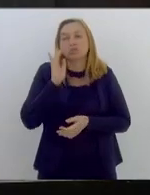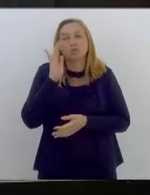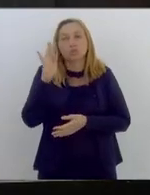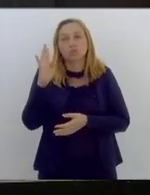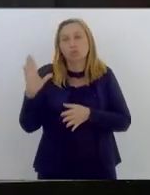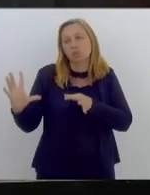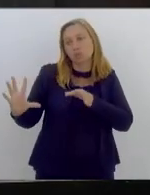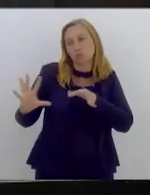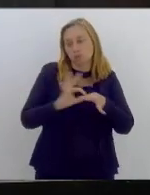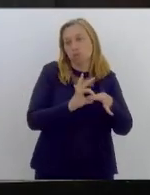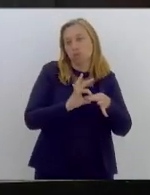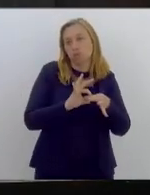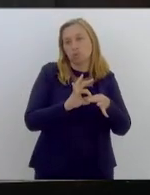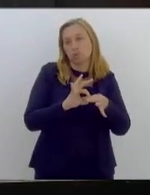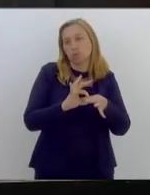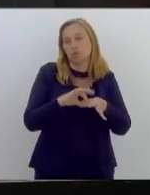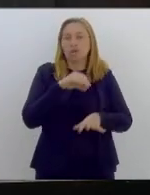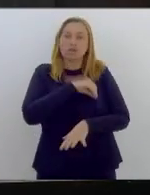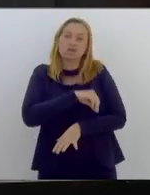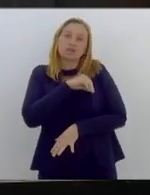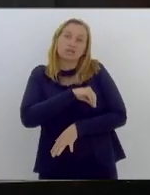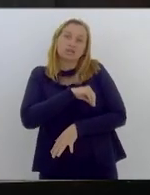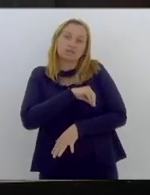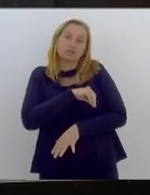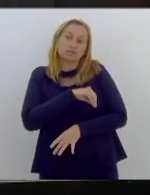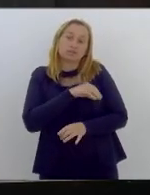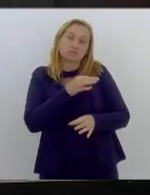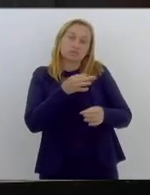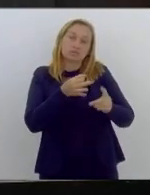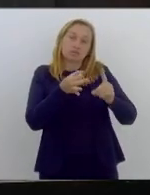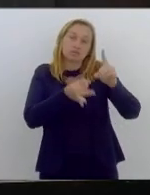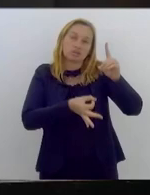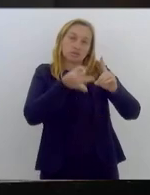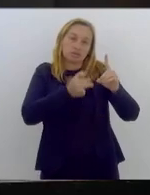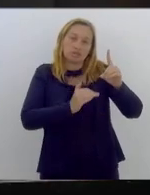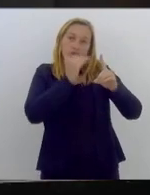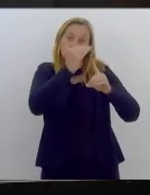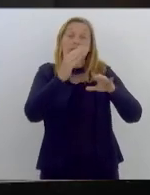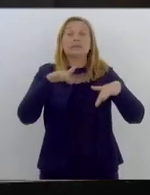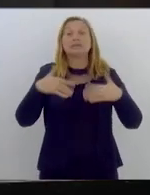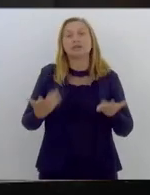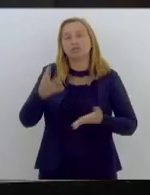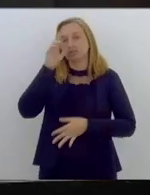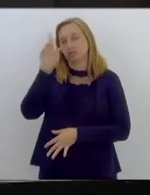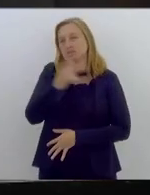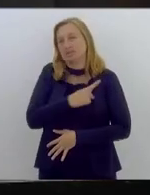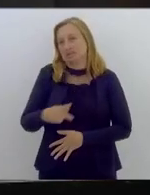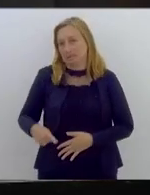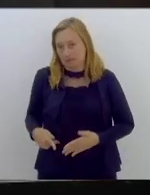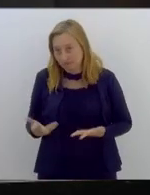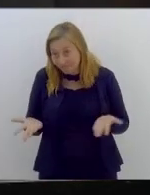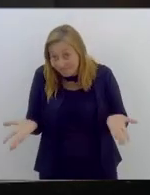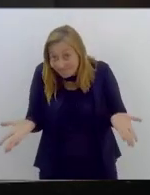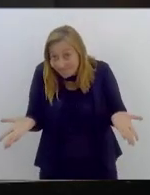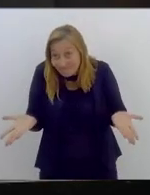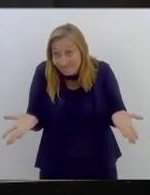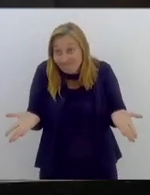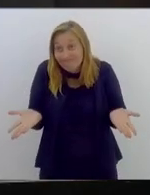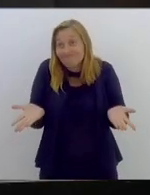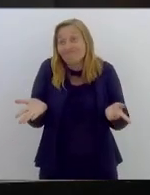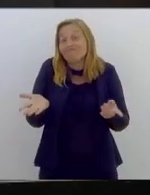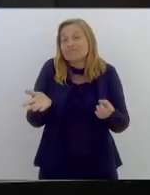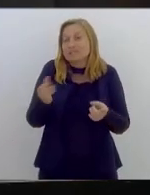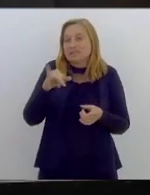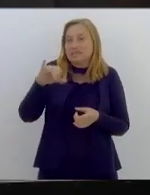atrelar aos salários de desembargadores. Aí, senhor presidente, Inês é